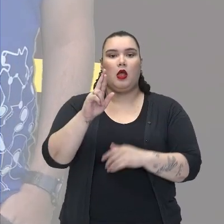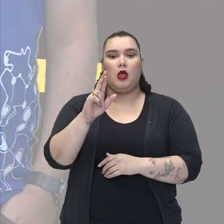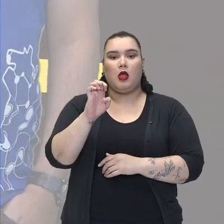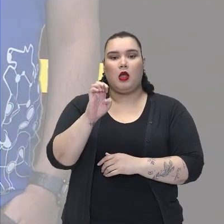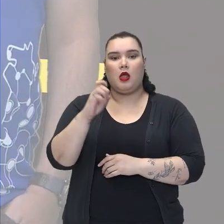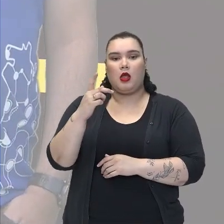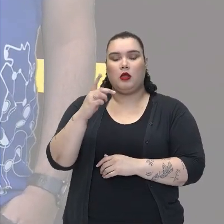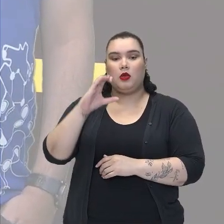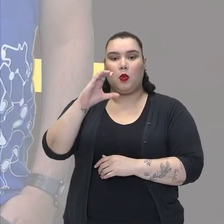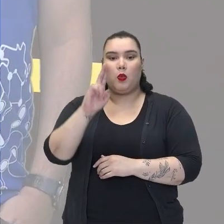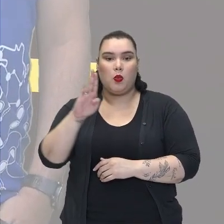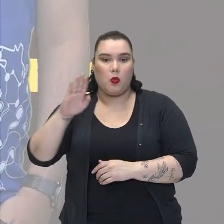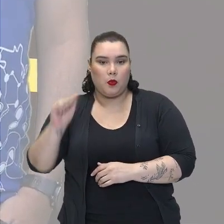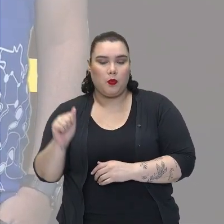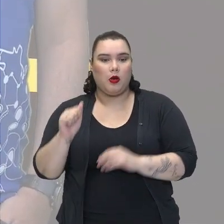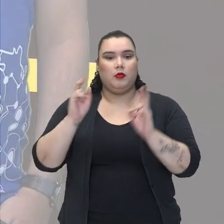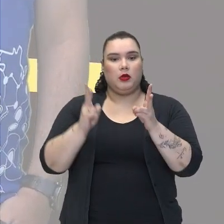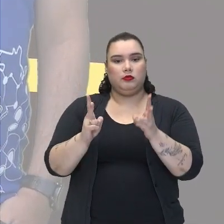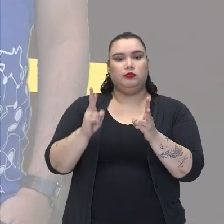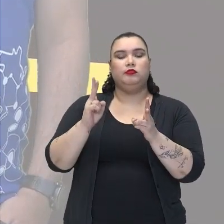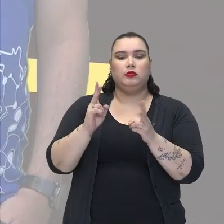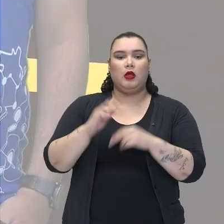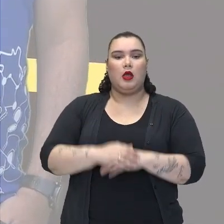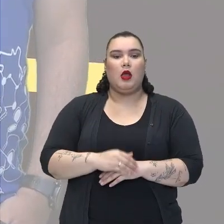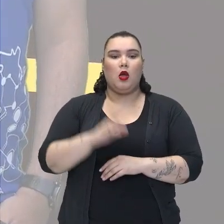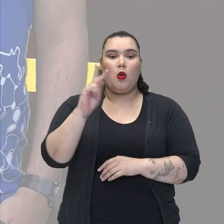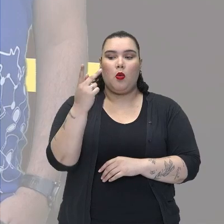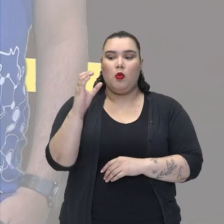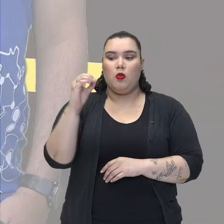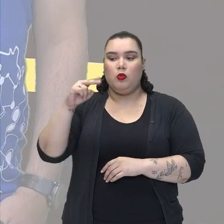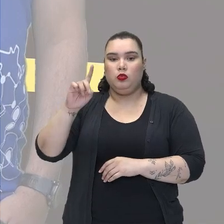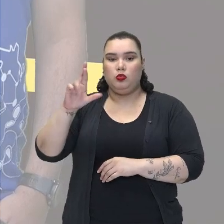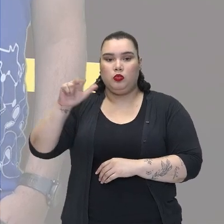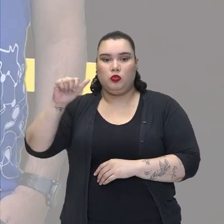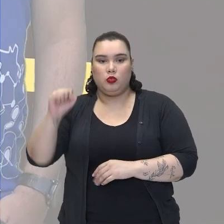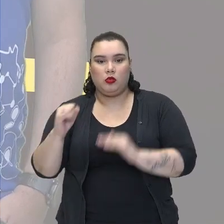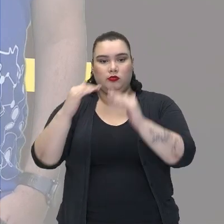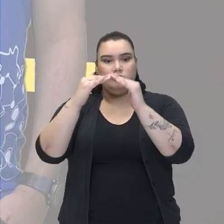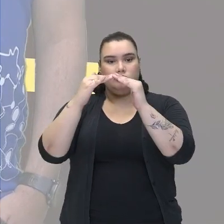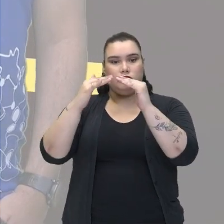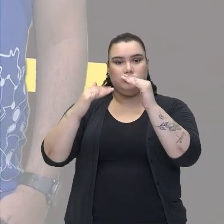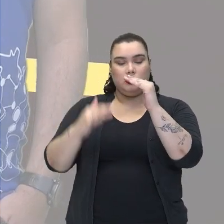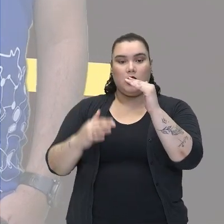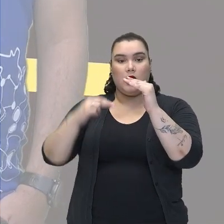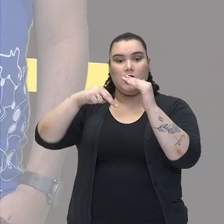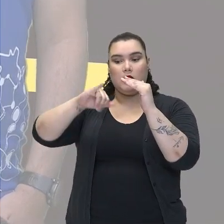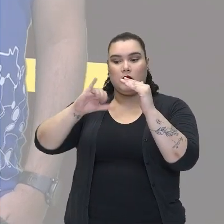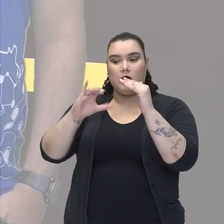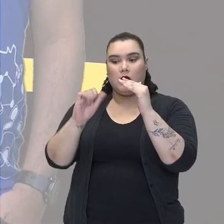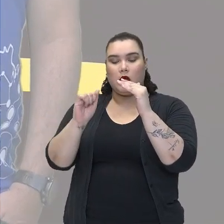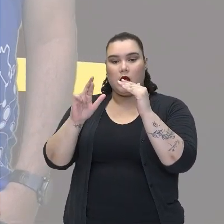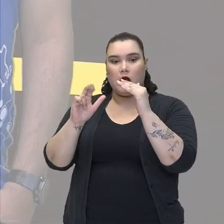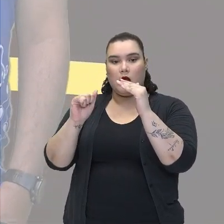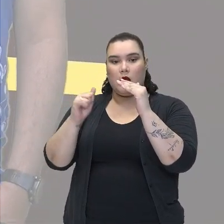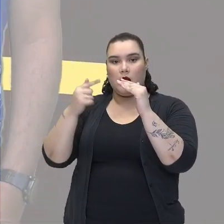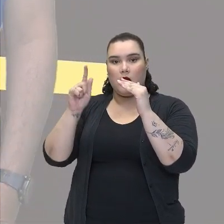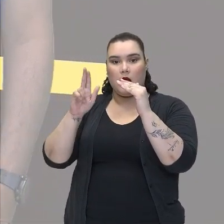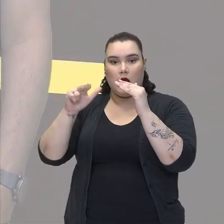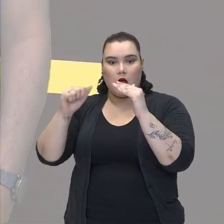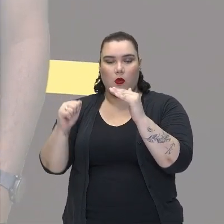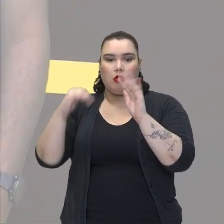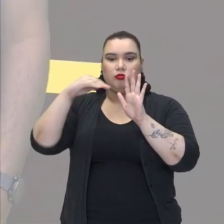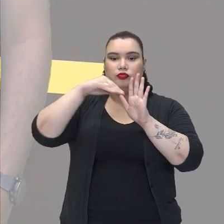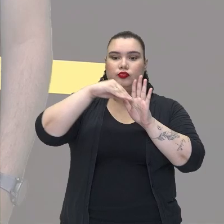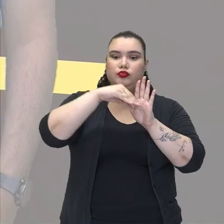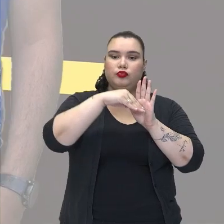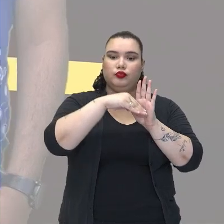em Cuba. Aí de Honduras para baixo, ali a partir de Nicarágua, começa a decrescer e a gente vai